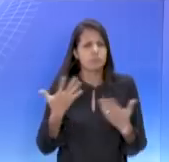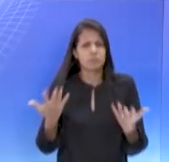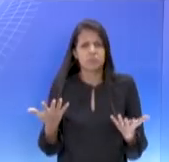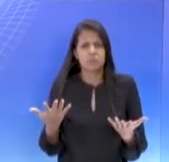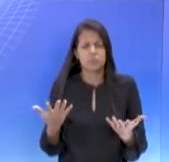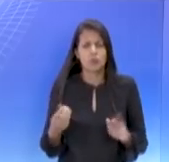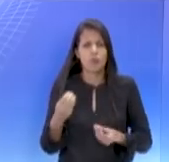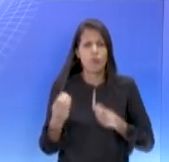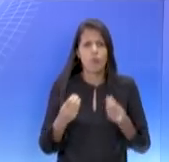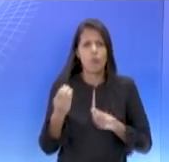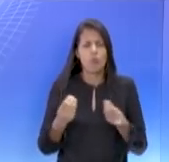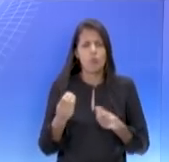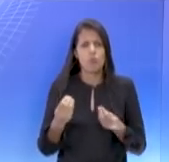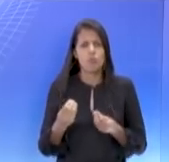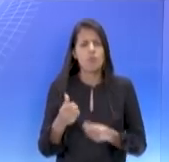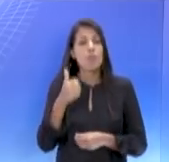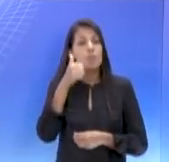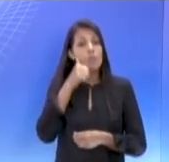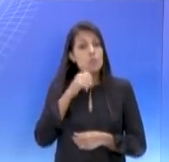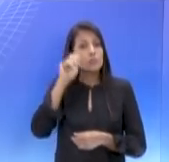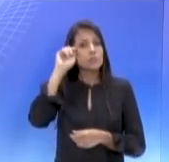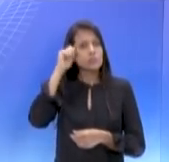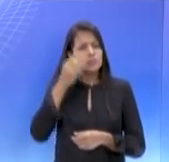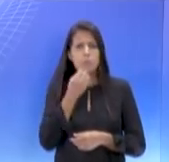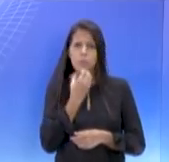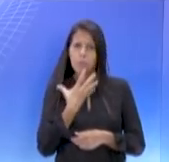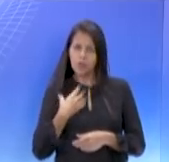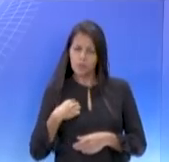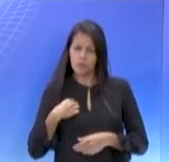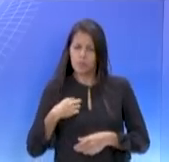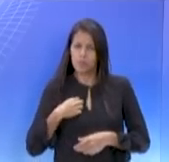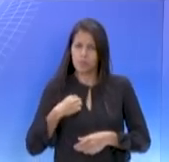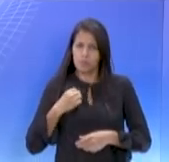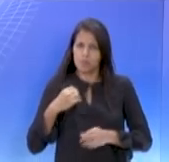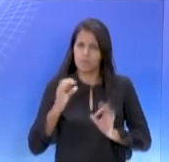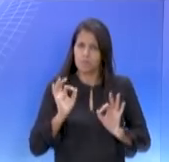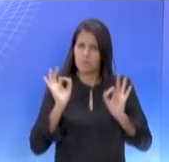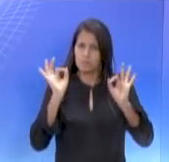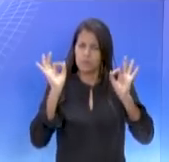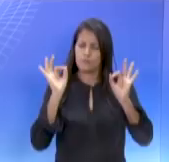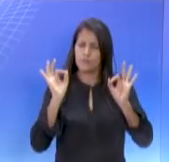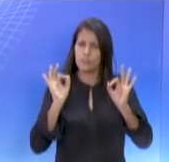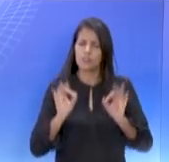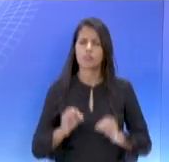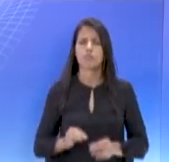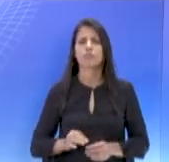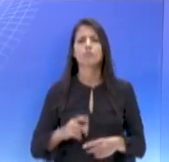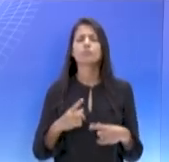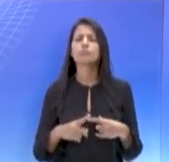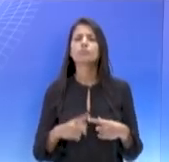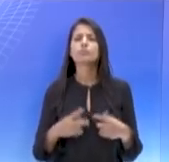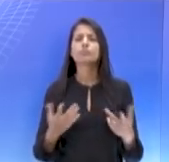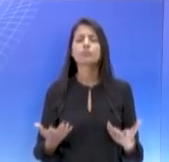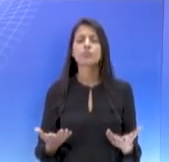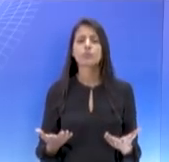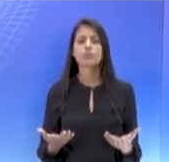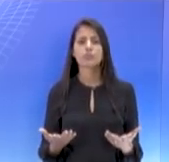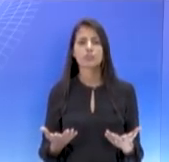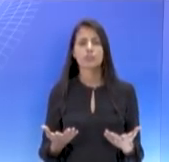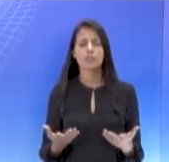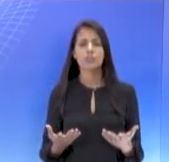para a época, né? Porque uma senhora negra bem vestida assim, com roupas luxuosas, vamos ver o que está escrito